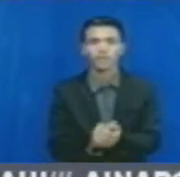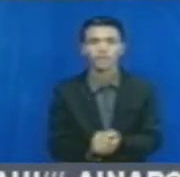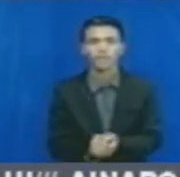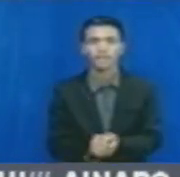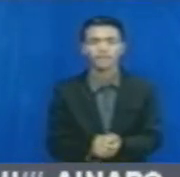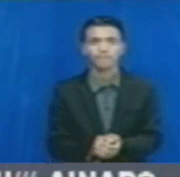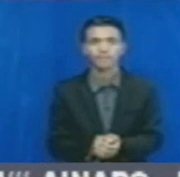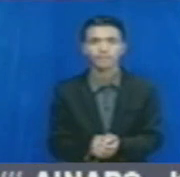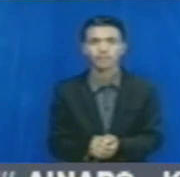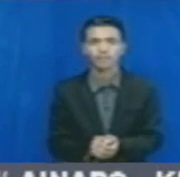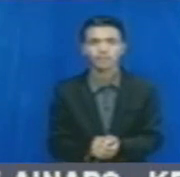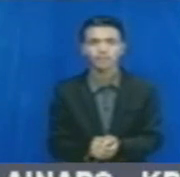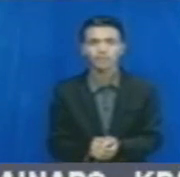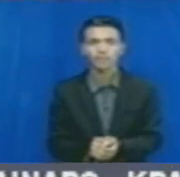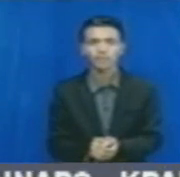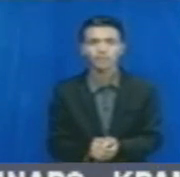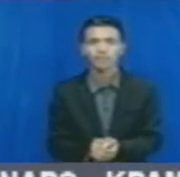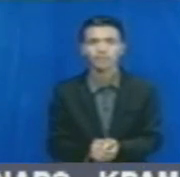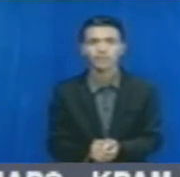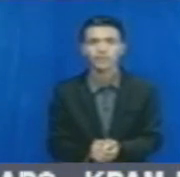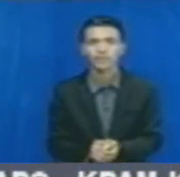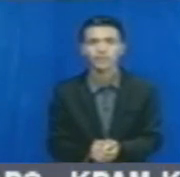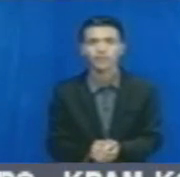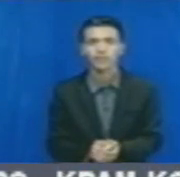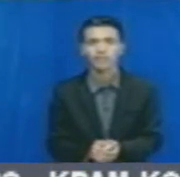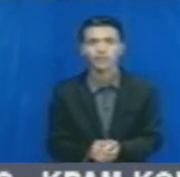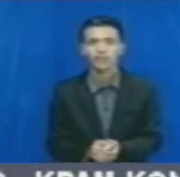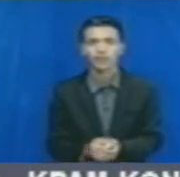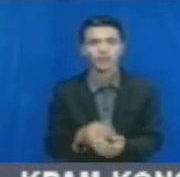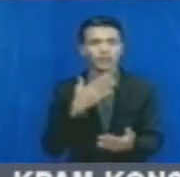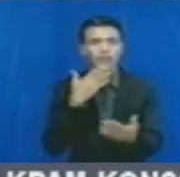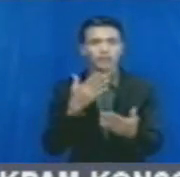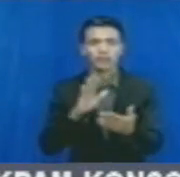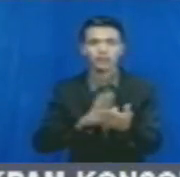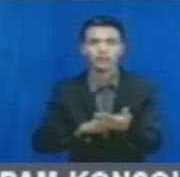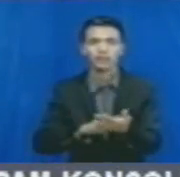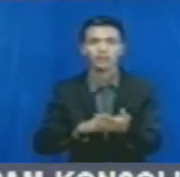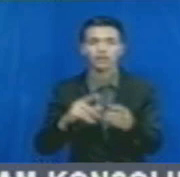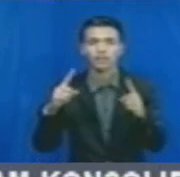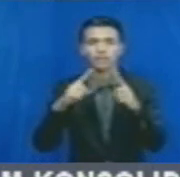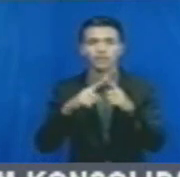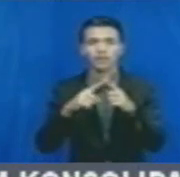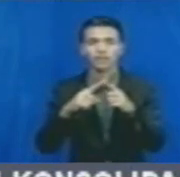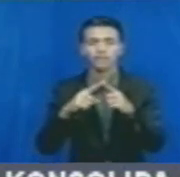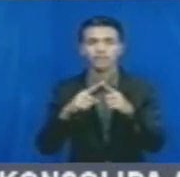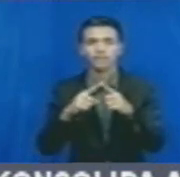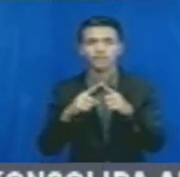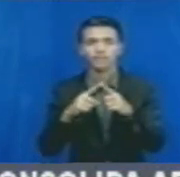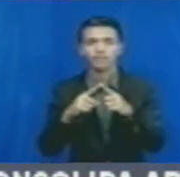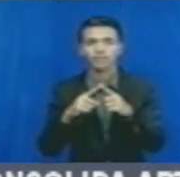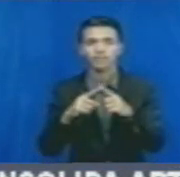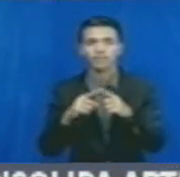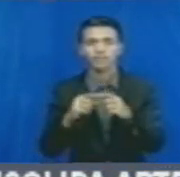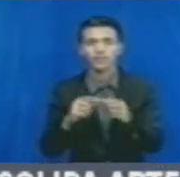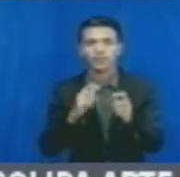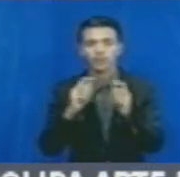o apoio, só que não apoio nem mesmo que a IGMA é lá suficiente para prejuízo nem mesmo que acontecia